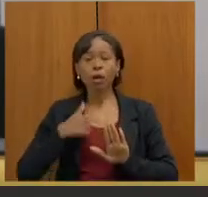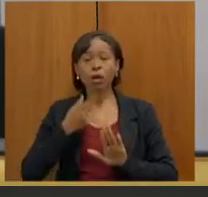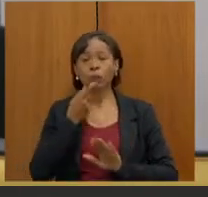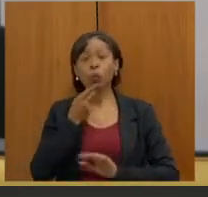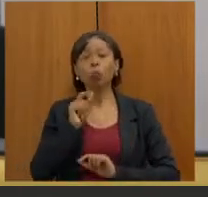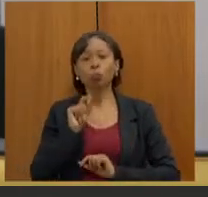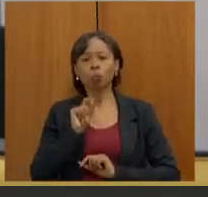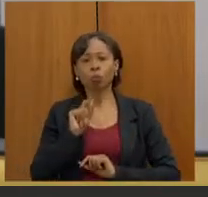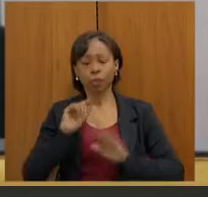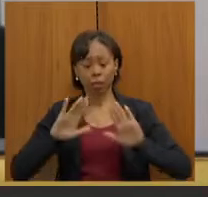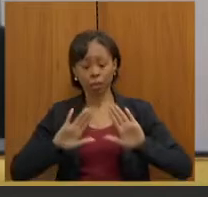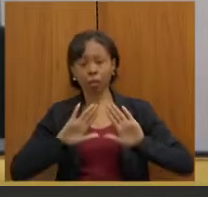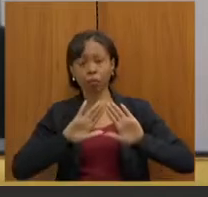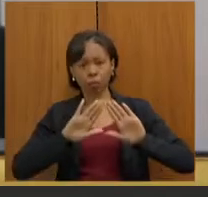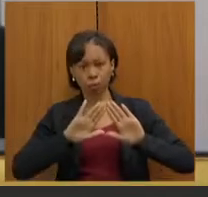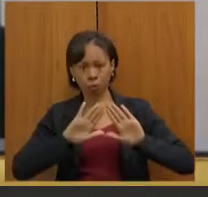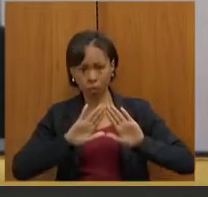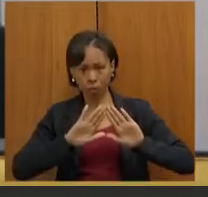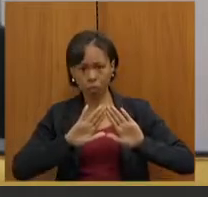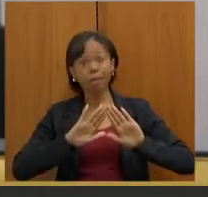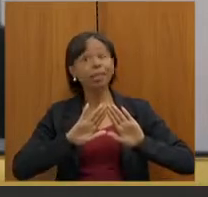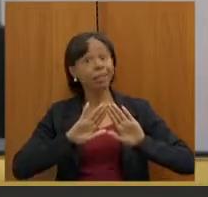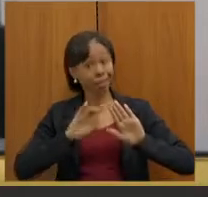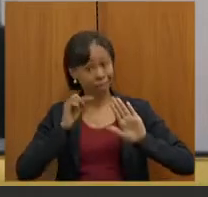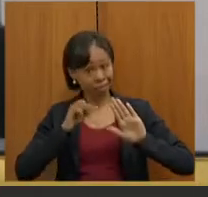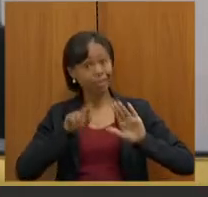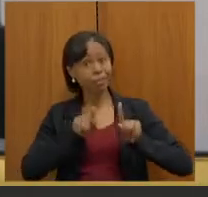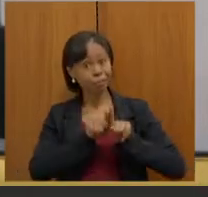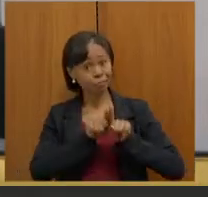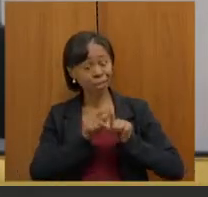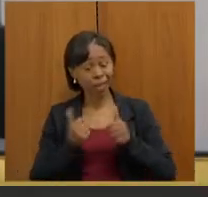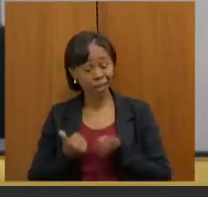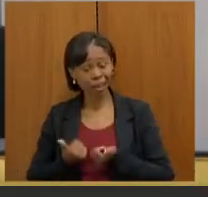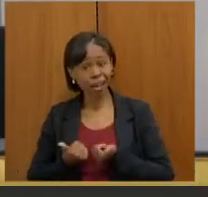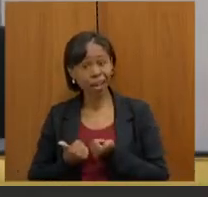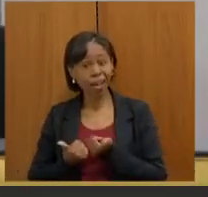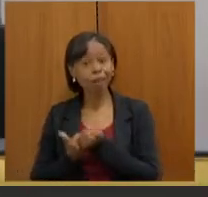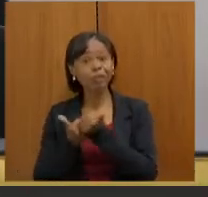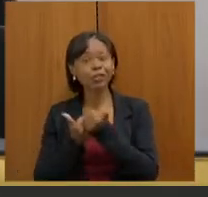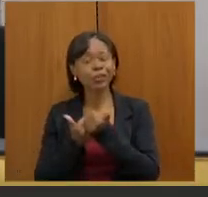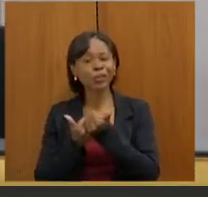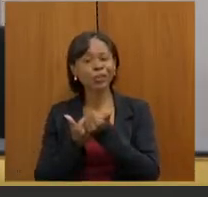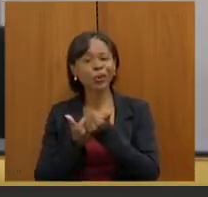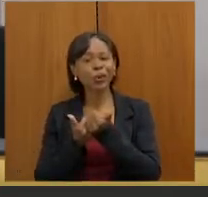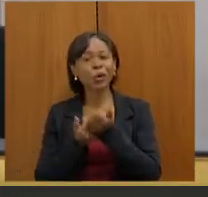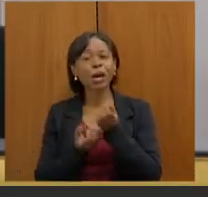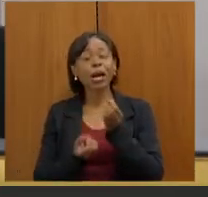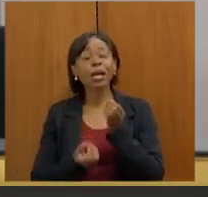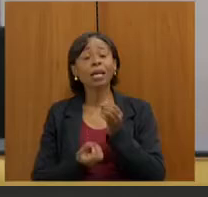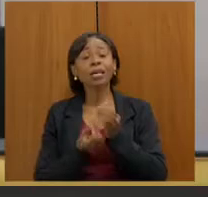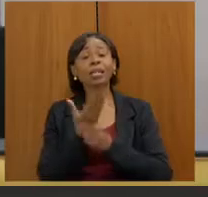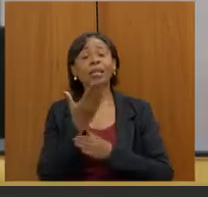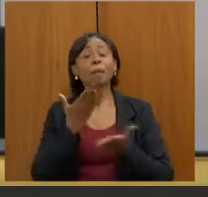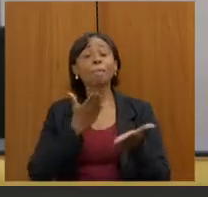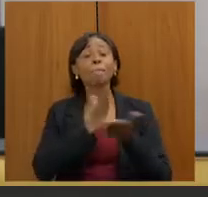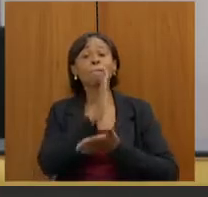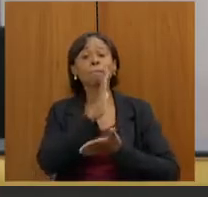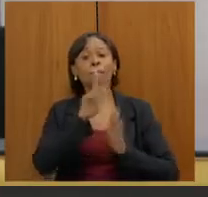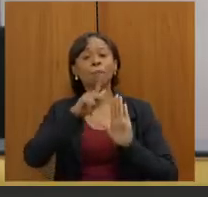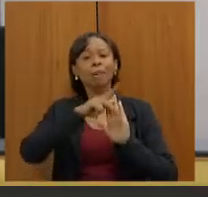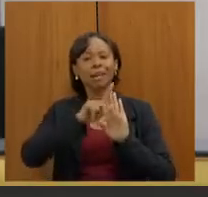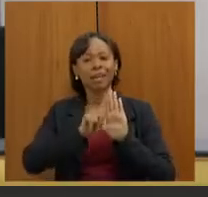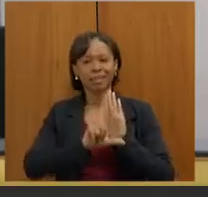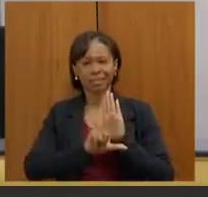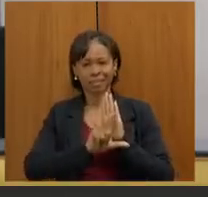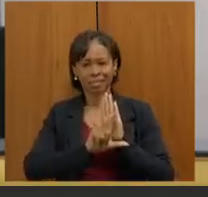a Assembleia Legislativa de Minas também colaborou com aprovação de um projeto de lei aqui no ano passado um